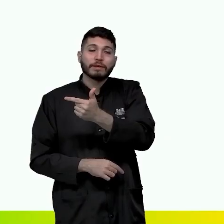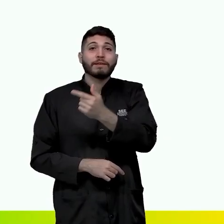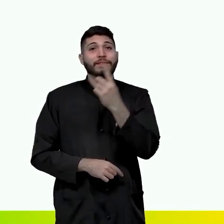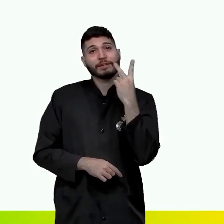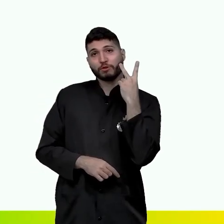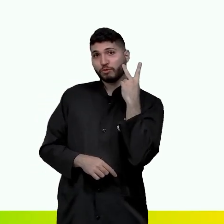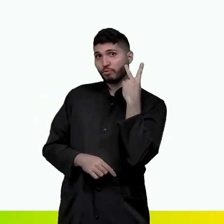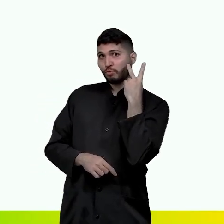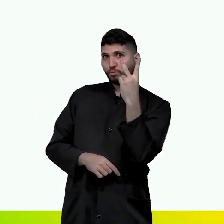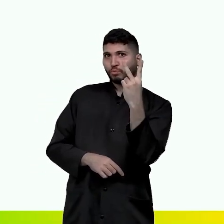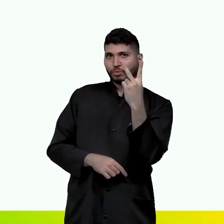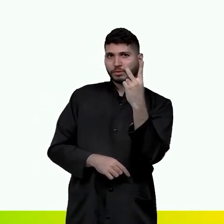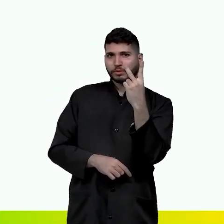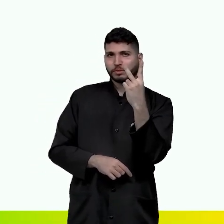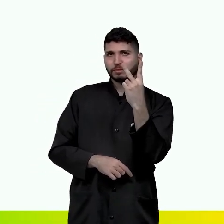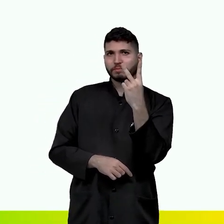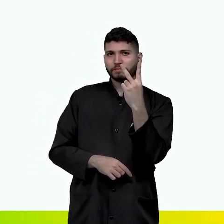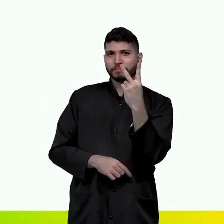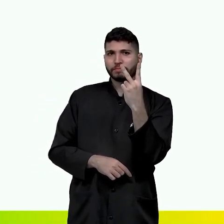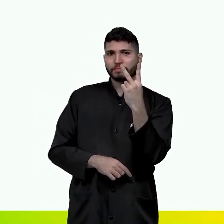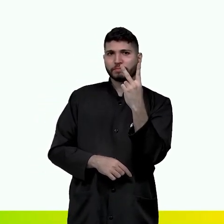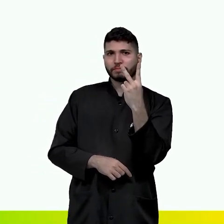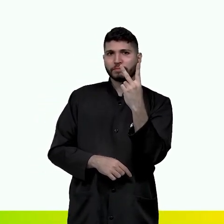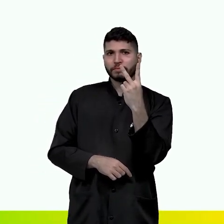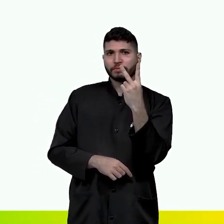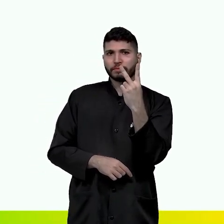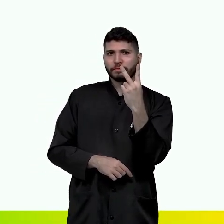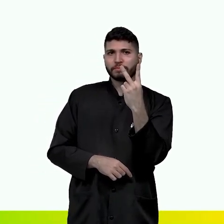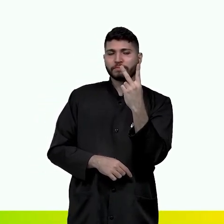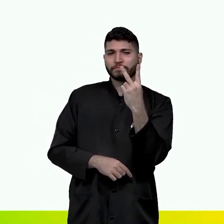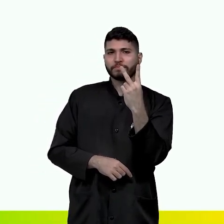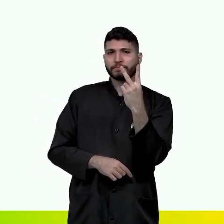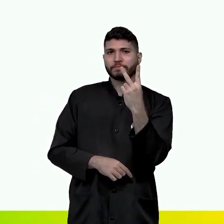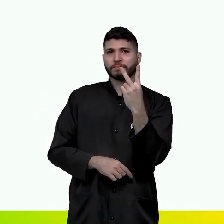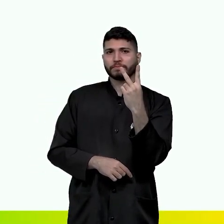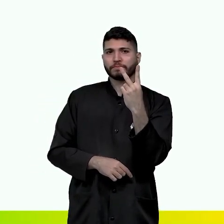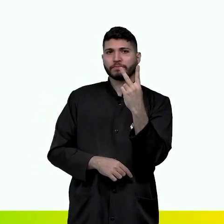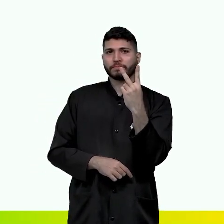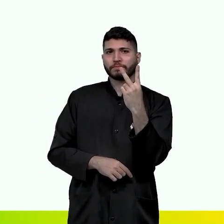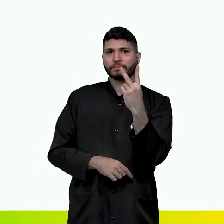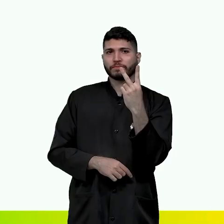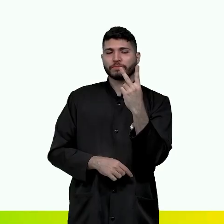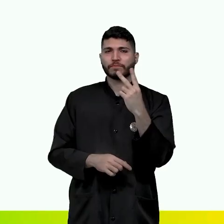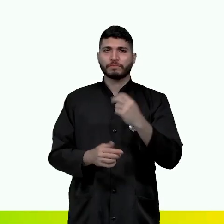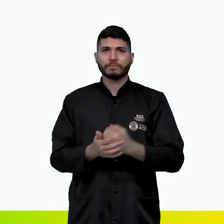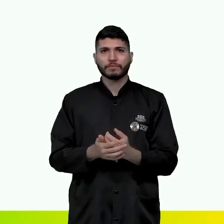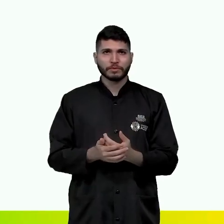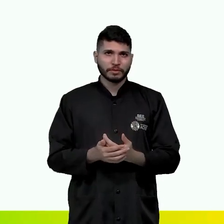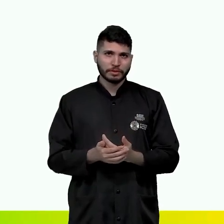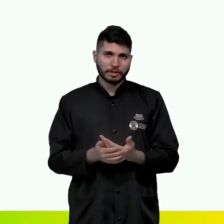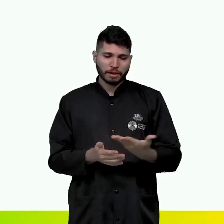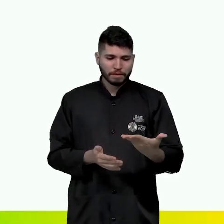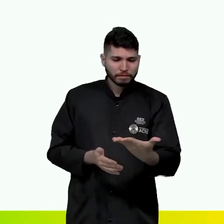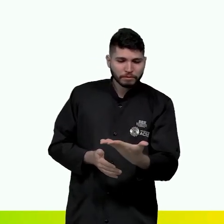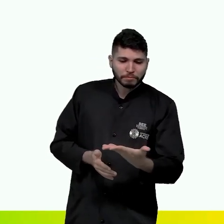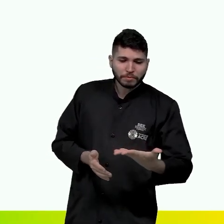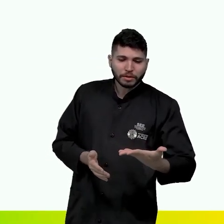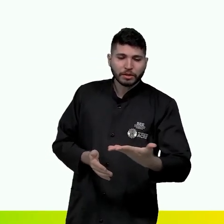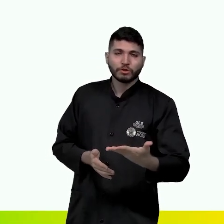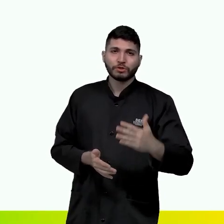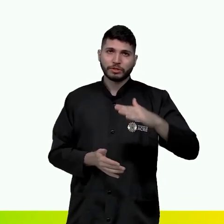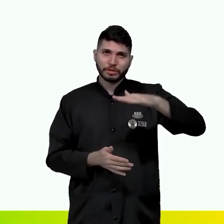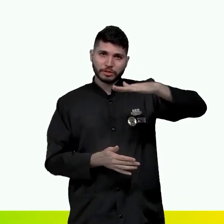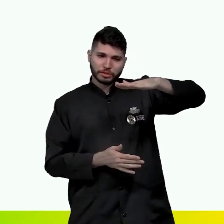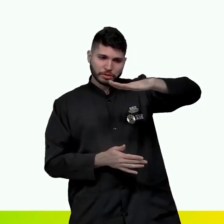de baixo e a de cima, ok? Então vamos calcular essa área, a área da